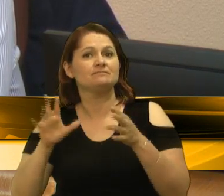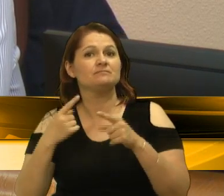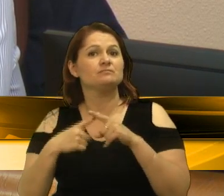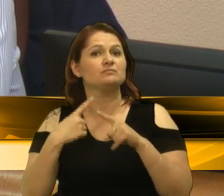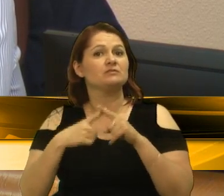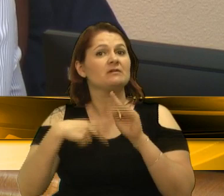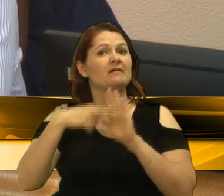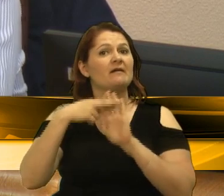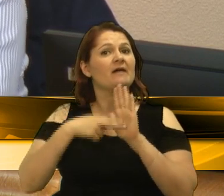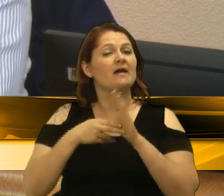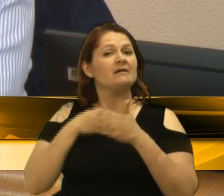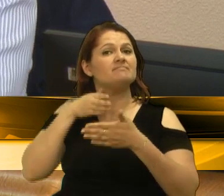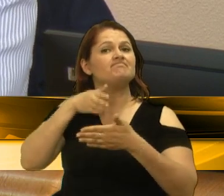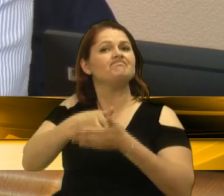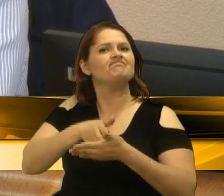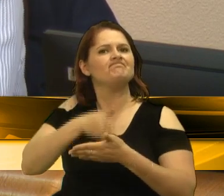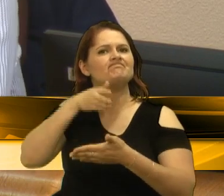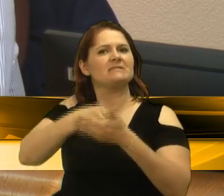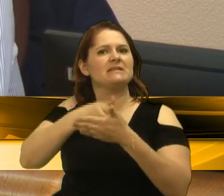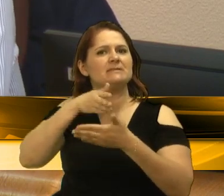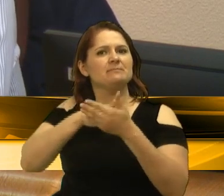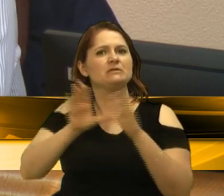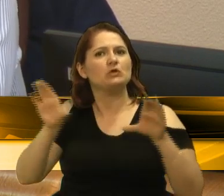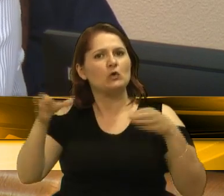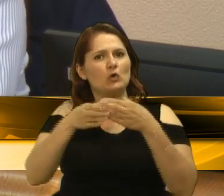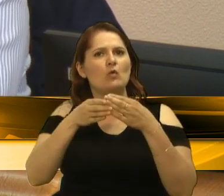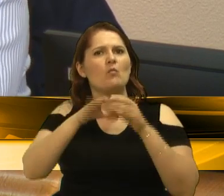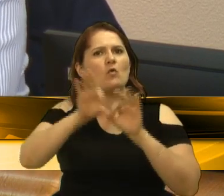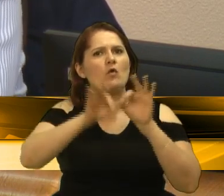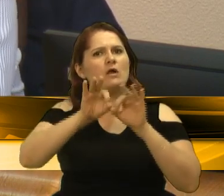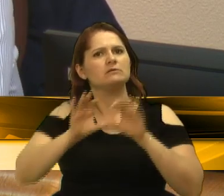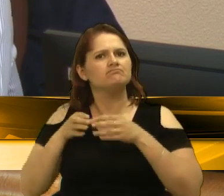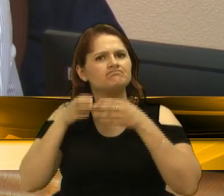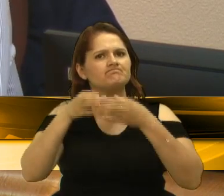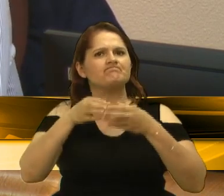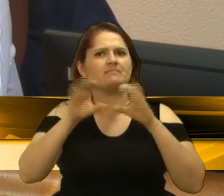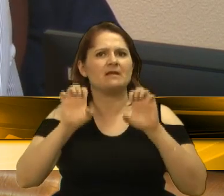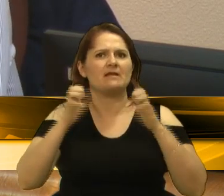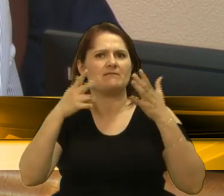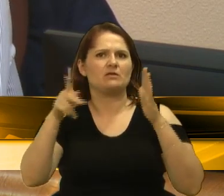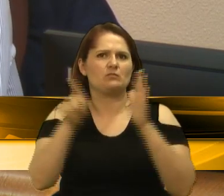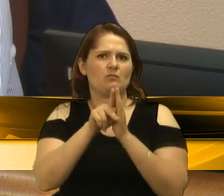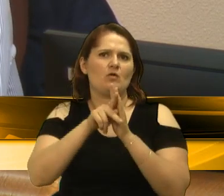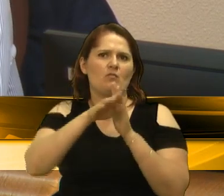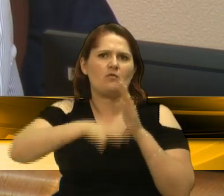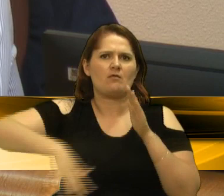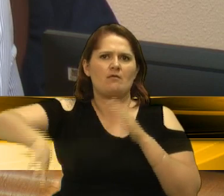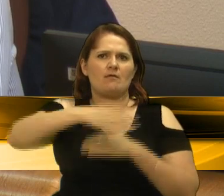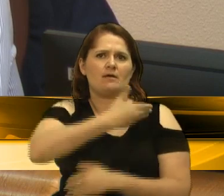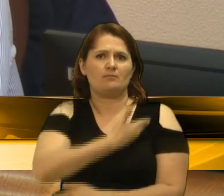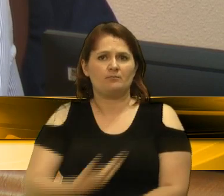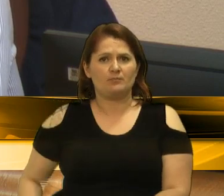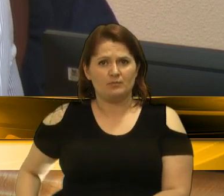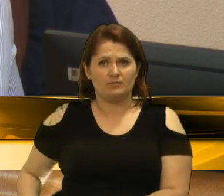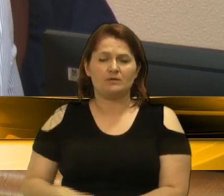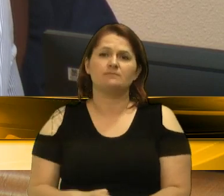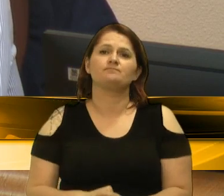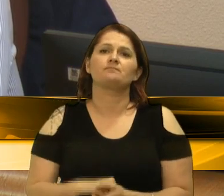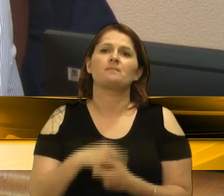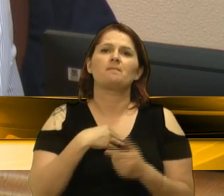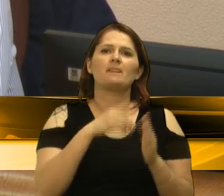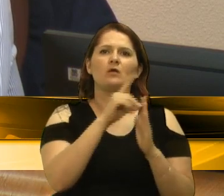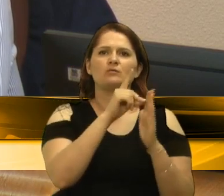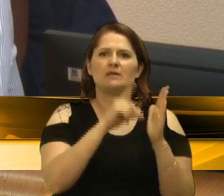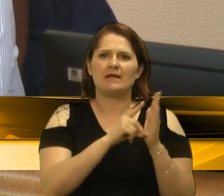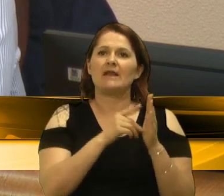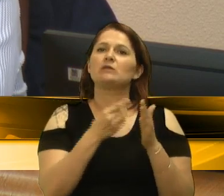plena liberdade de expressão e reunião em locais abertos ao público. E vejam-se que o artigo 1º do decreto municipal exige a autorização